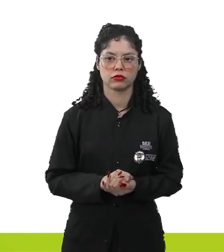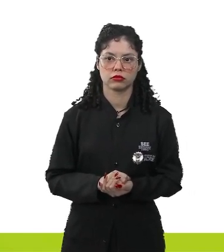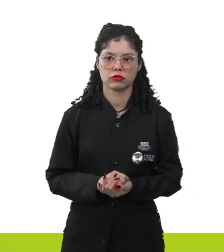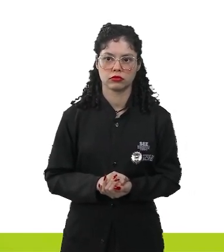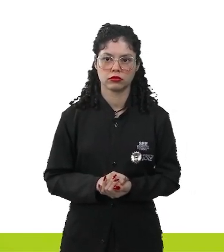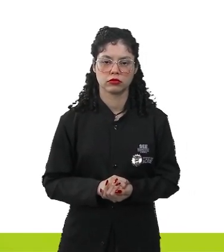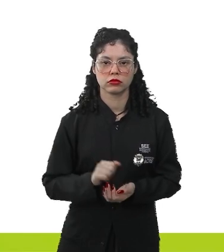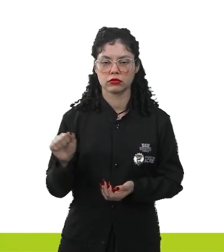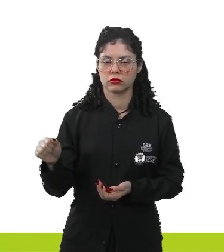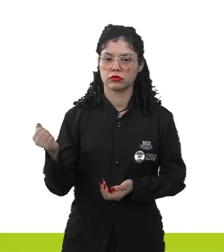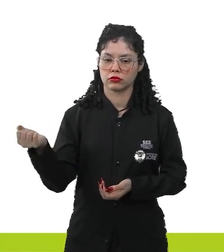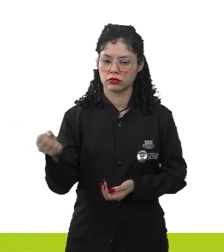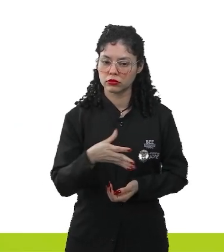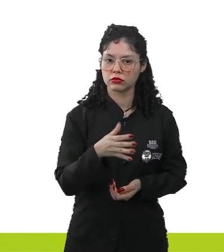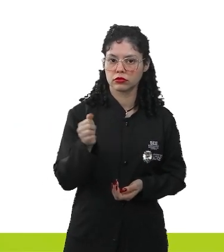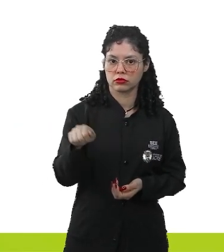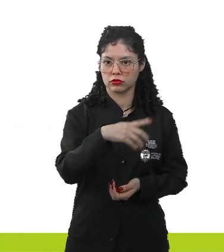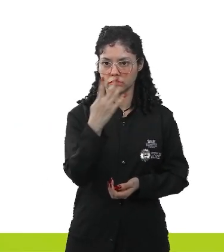nova quantidade,